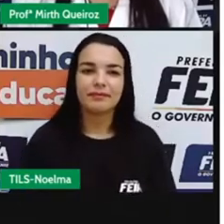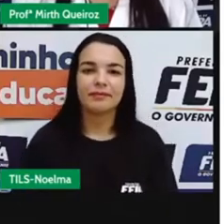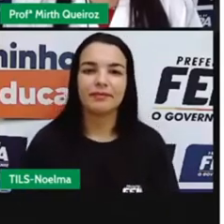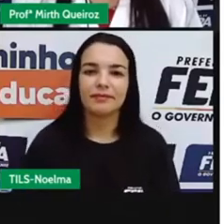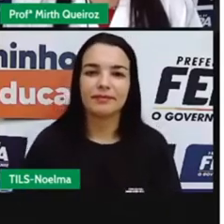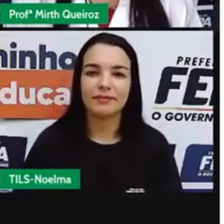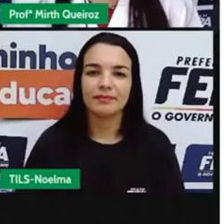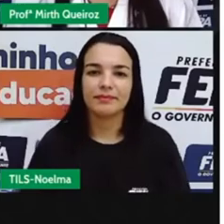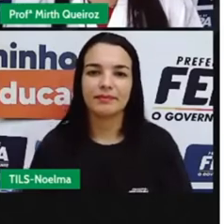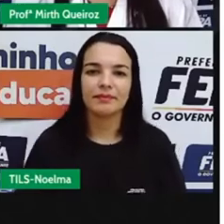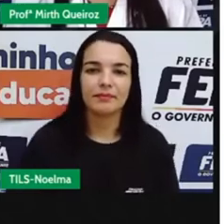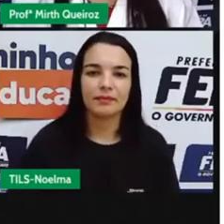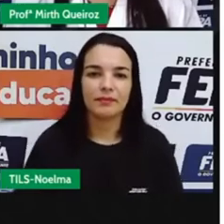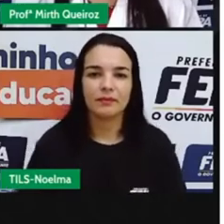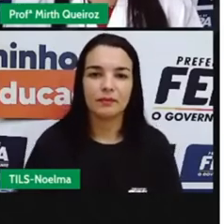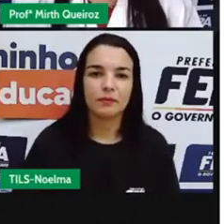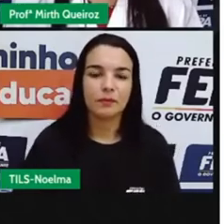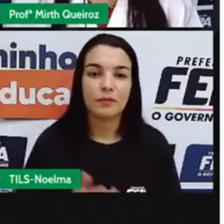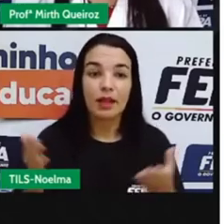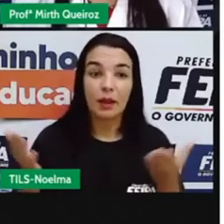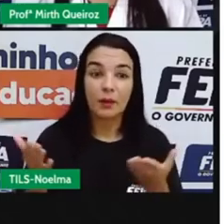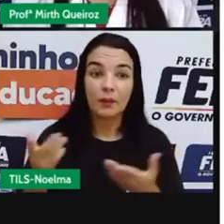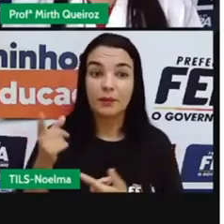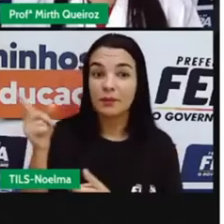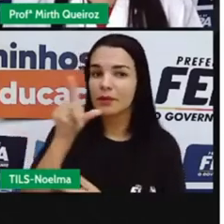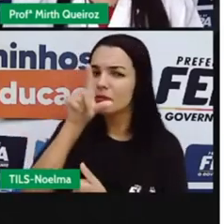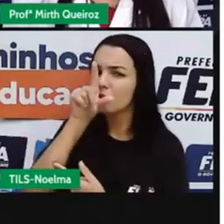F-O-L-H-A. Folha.